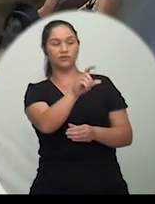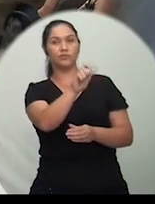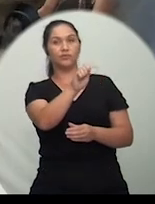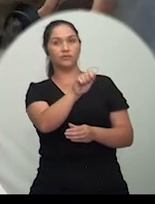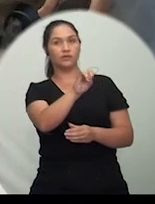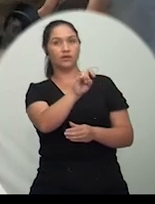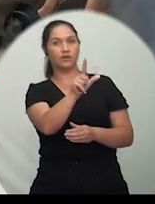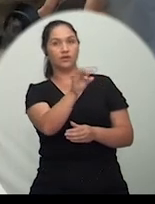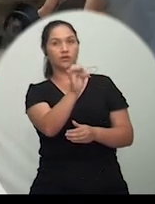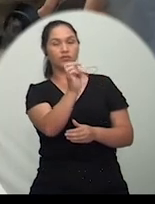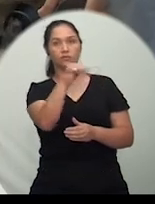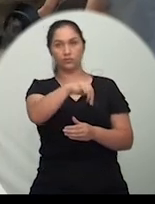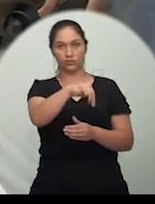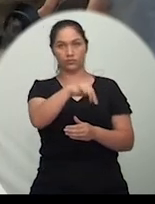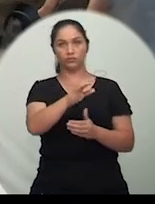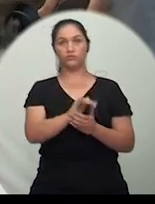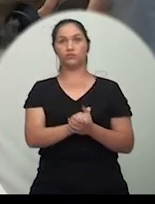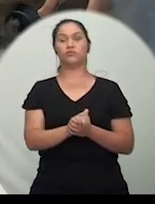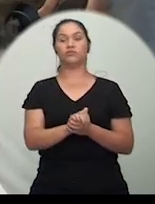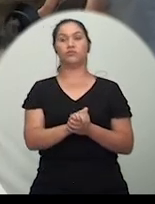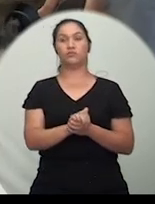presidente.